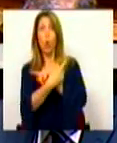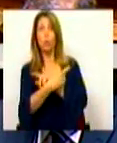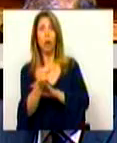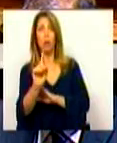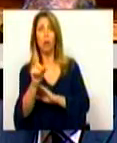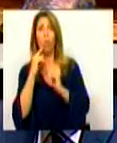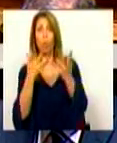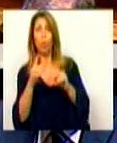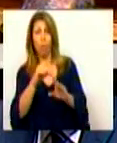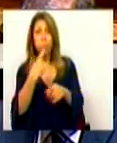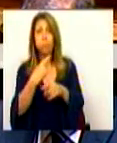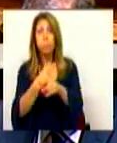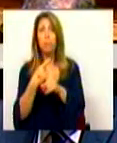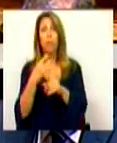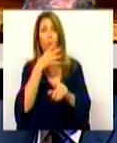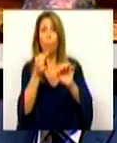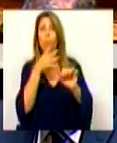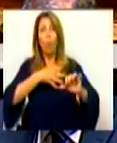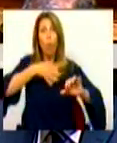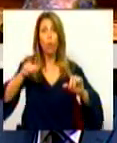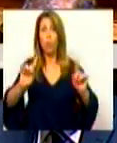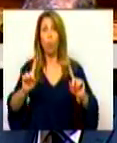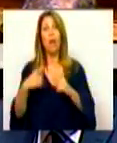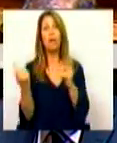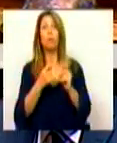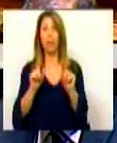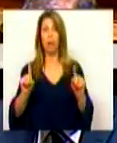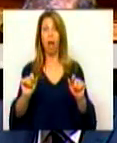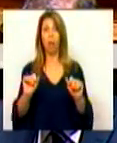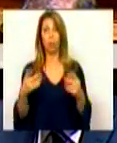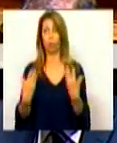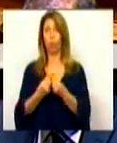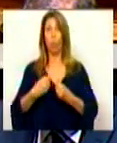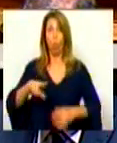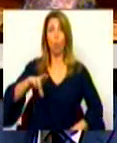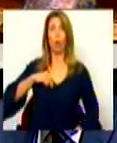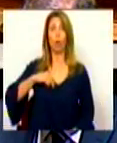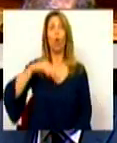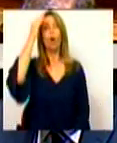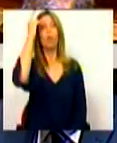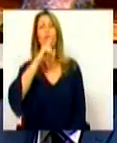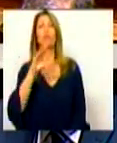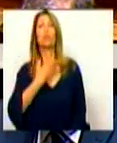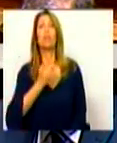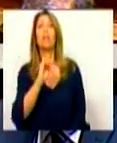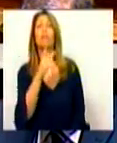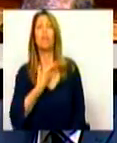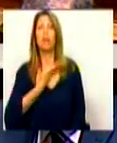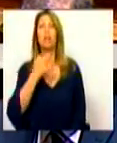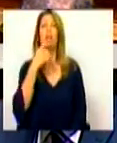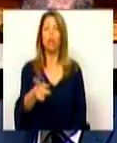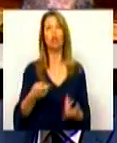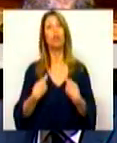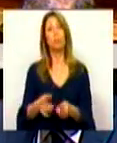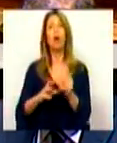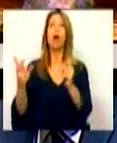mesmo num debate na rádio comigo que o professor David Justino criticava o Governo pelo aumento da despesa com salários